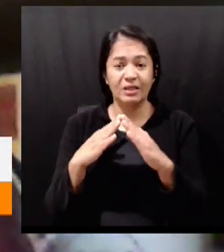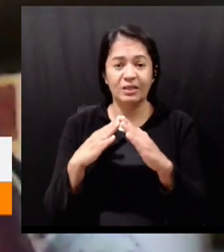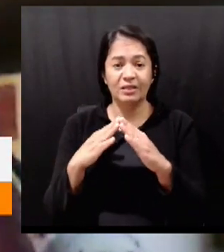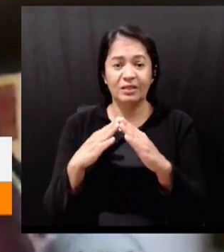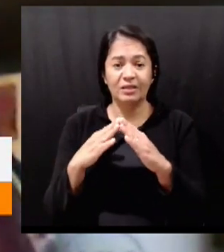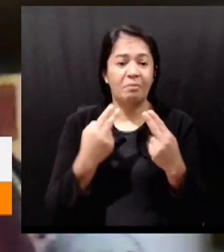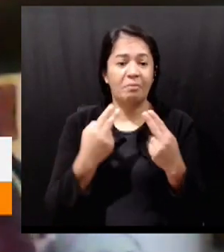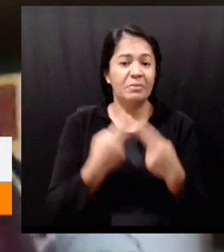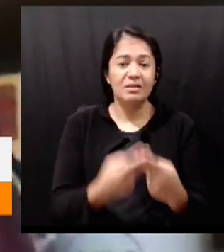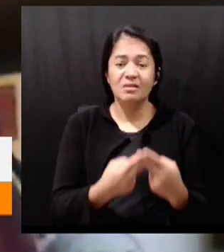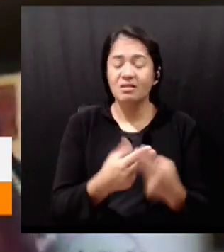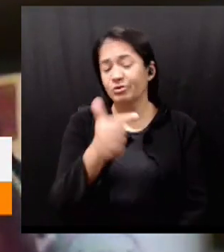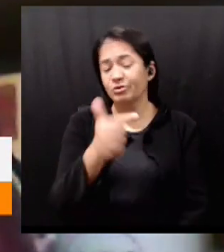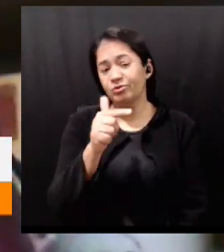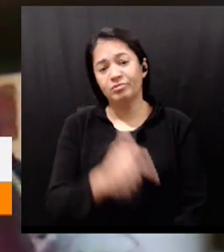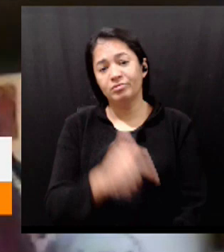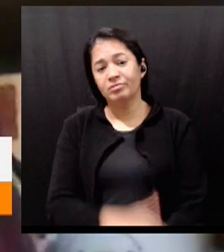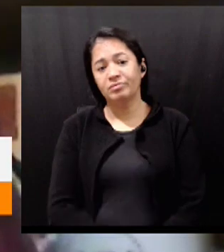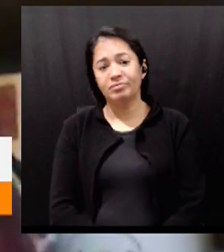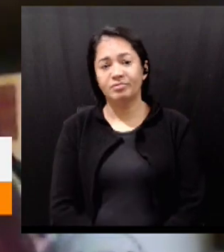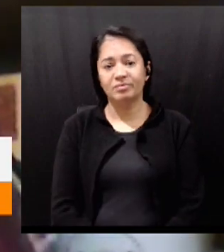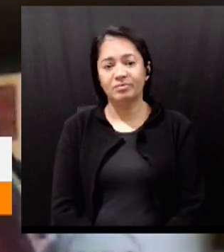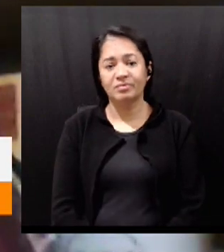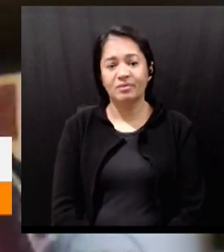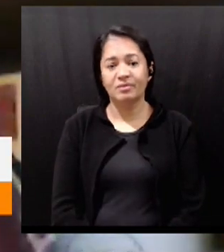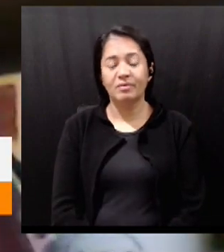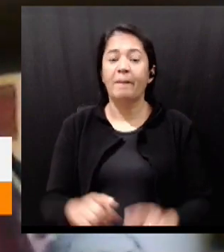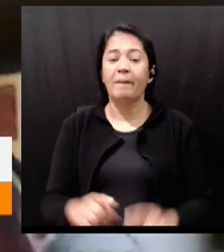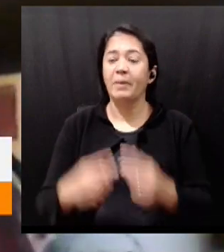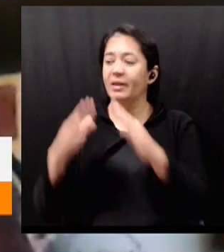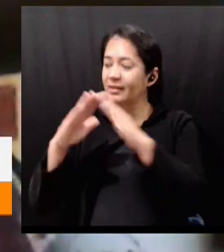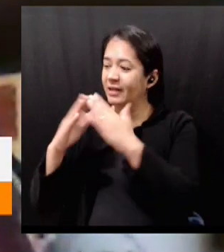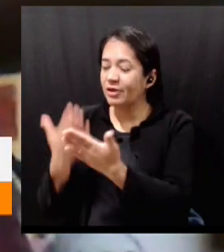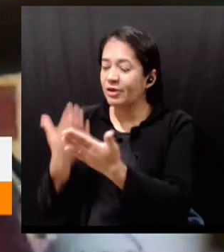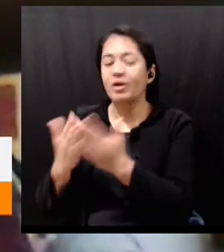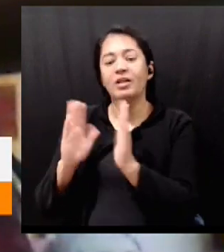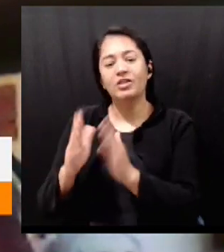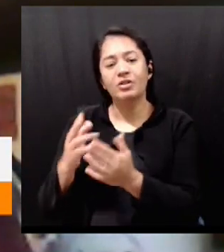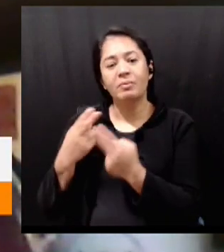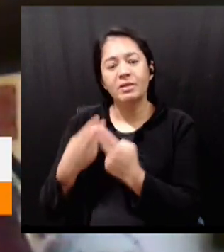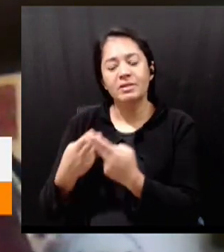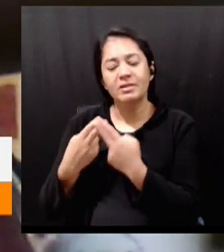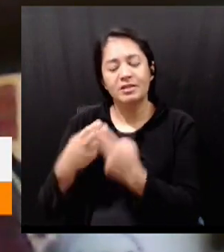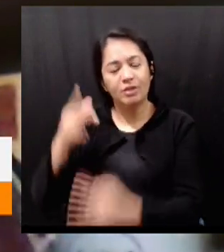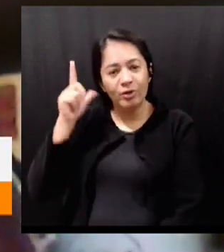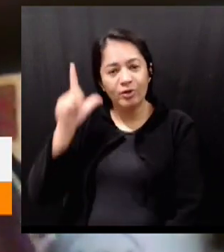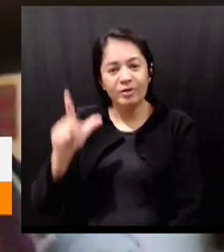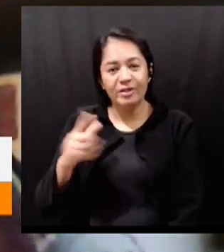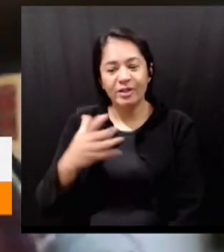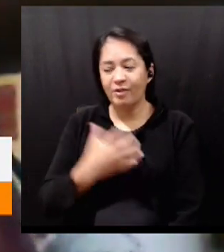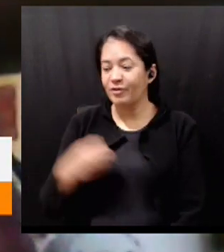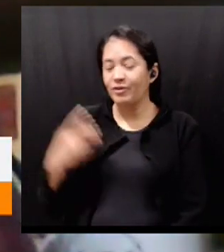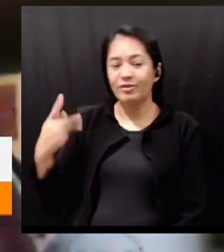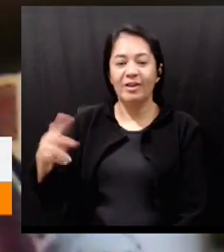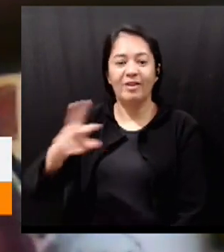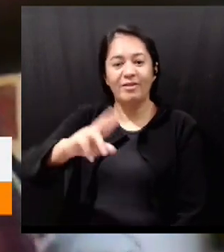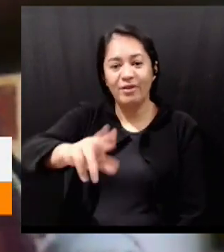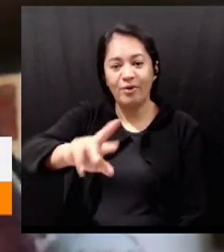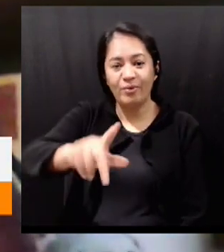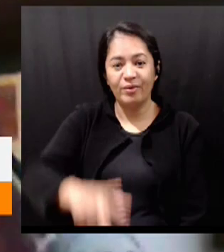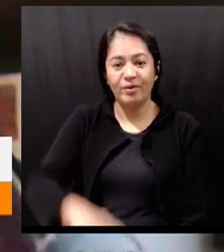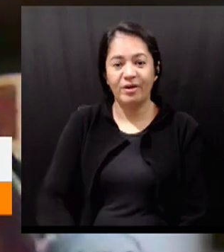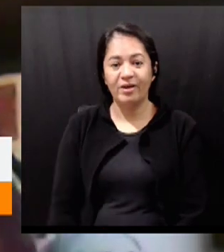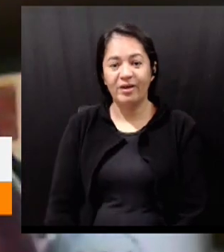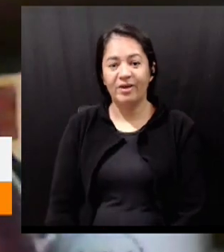filho. E na escola ela teve paciência com aqueles que não são dela, né? E então